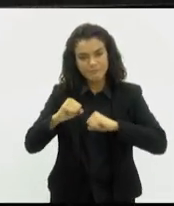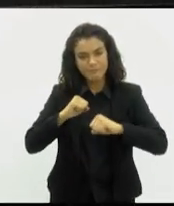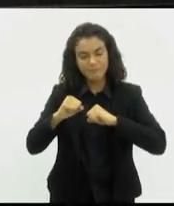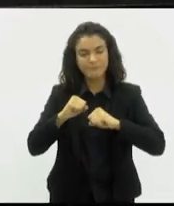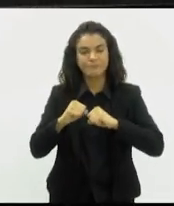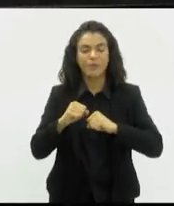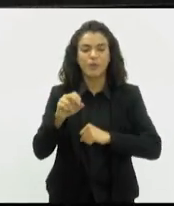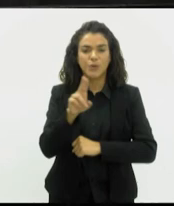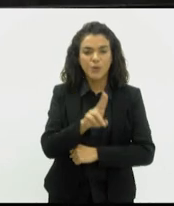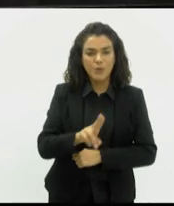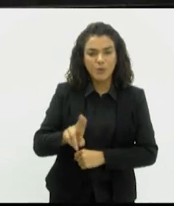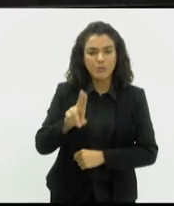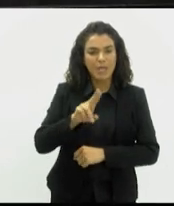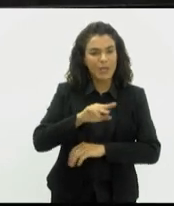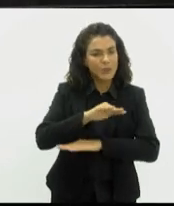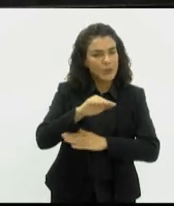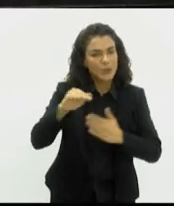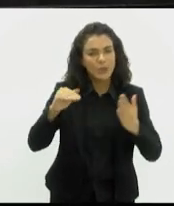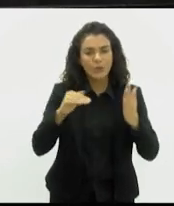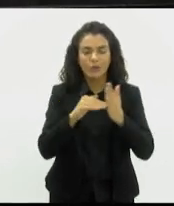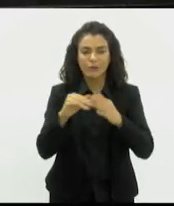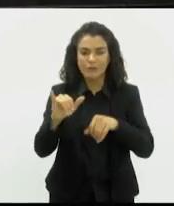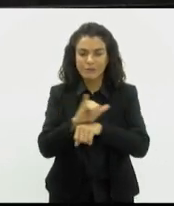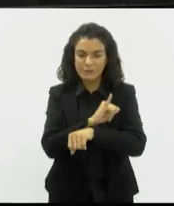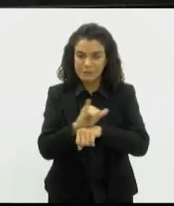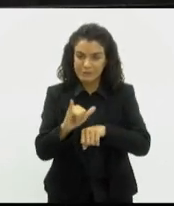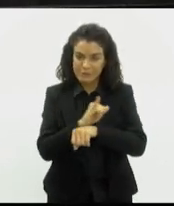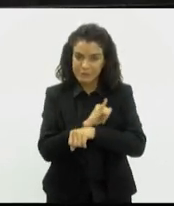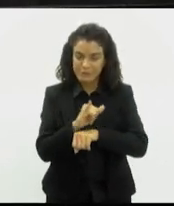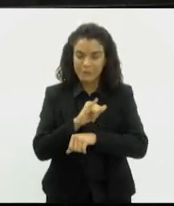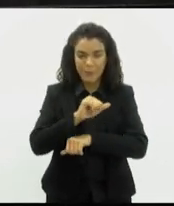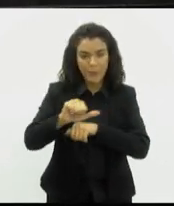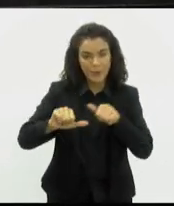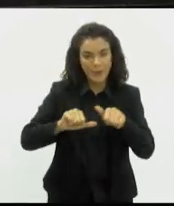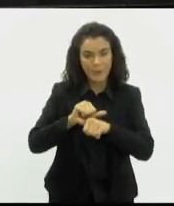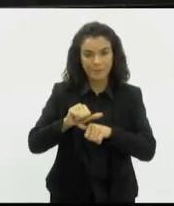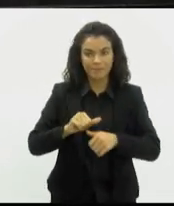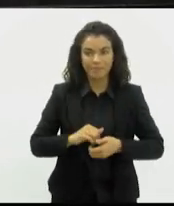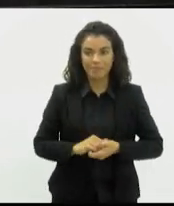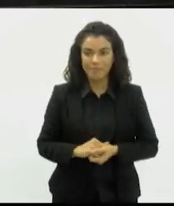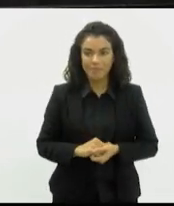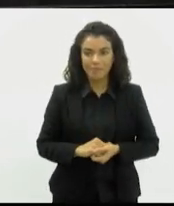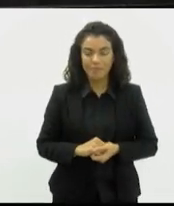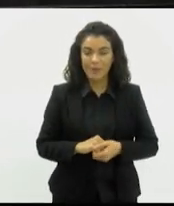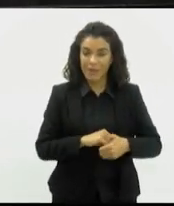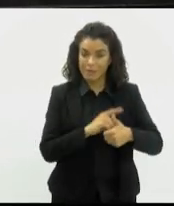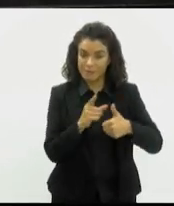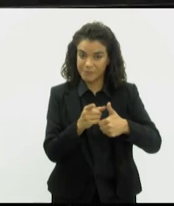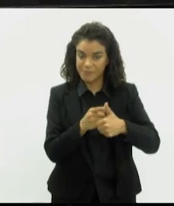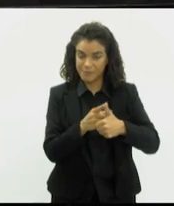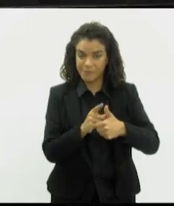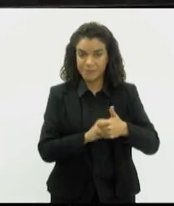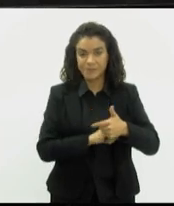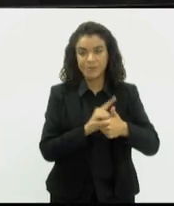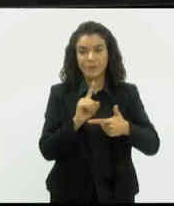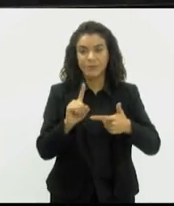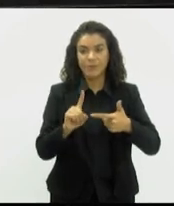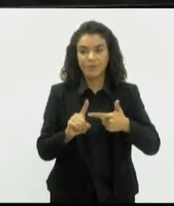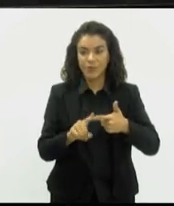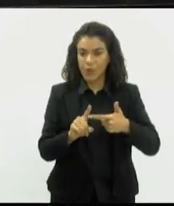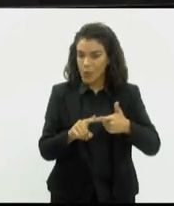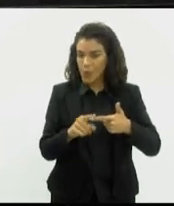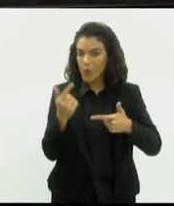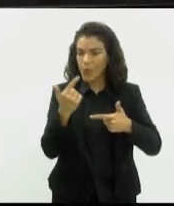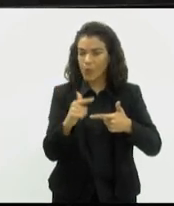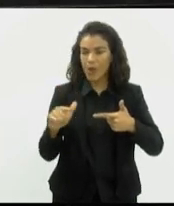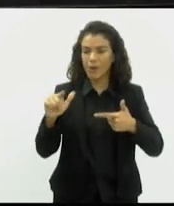os instrumentos cabíveis para que esse quadro mude o quanto antes. Isso é um ponto que eu queria tratar hoje, mas tem um